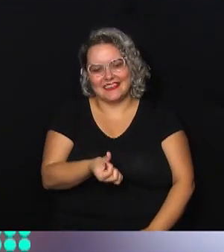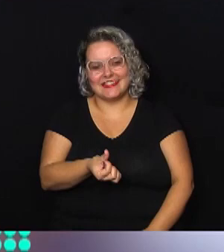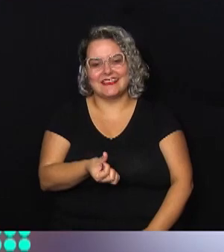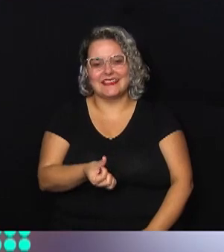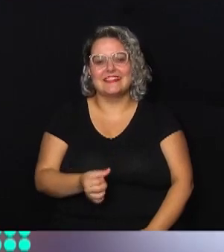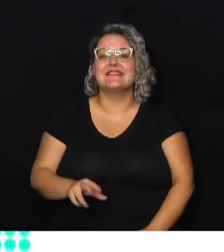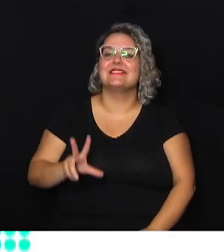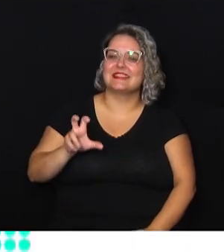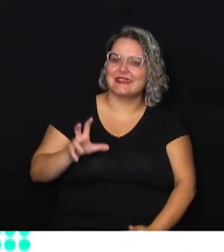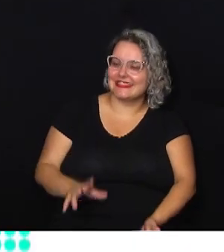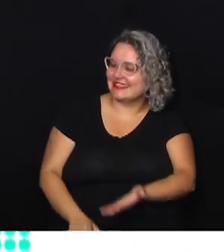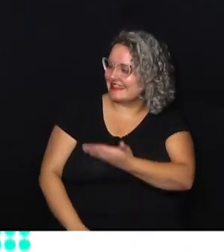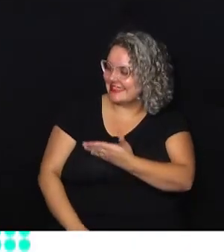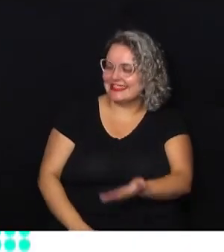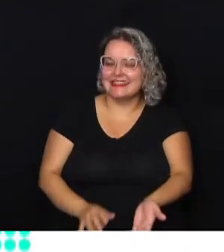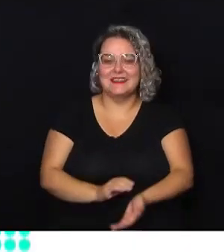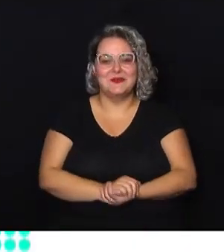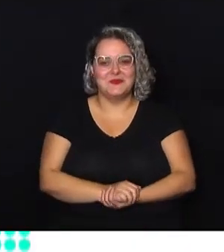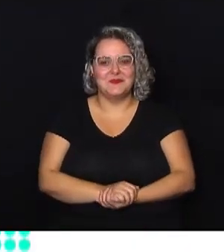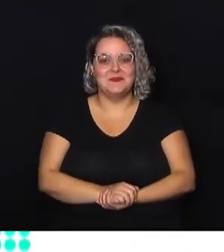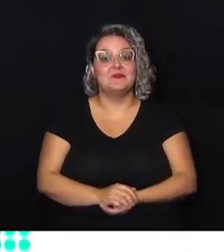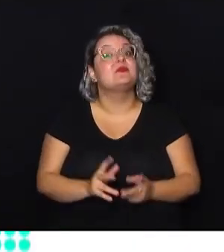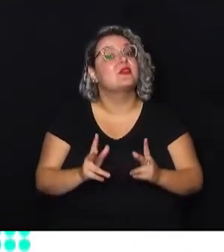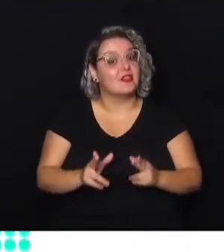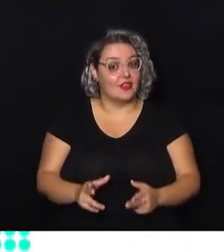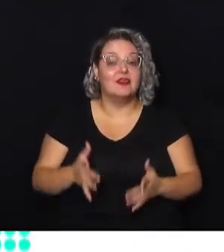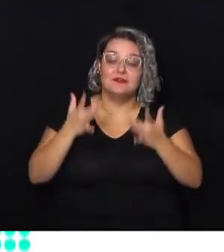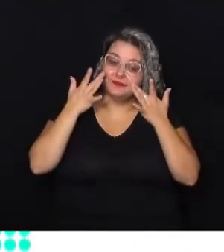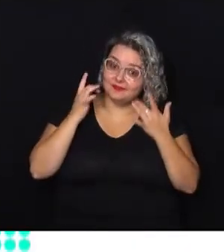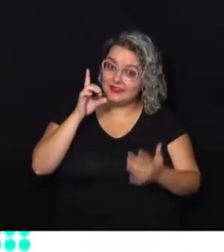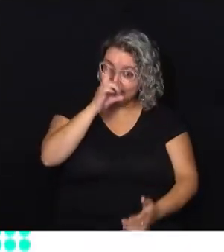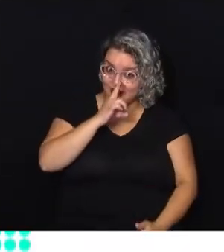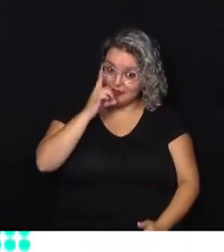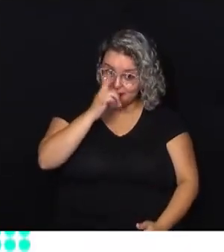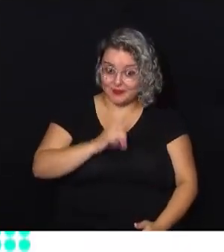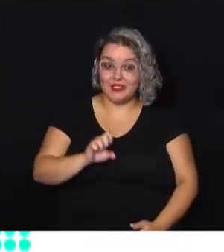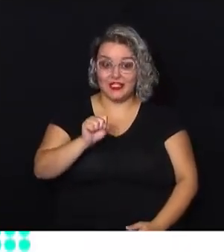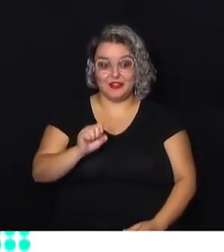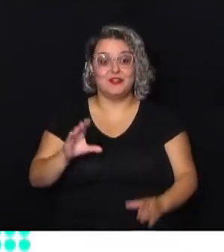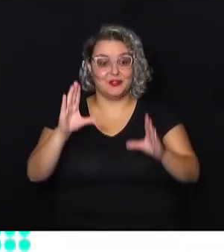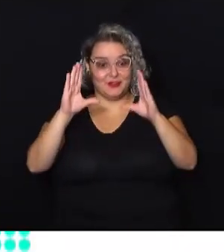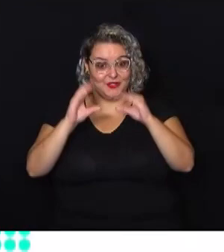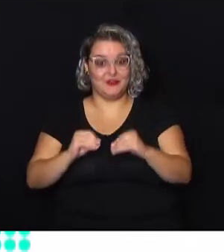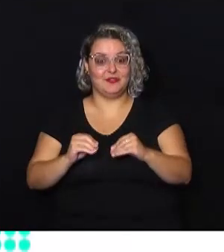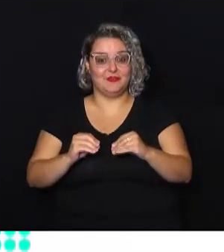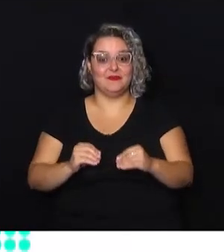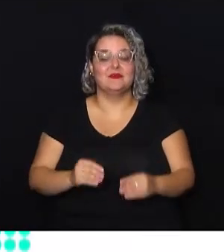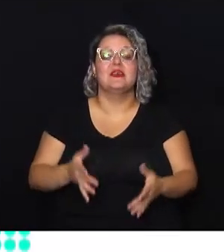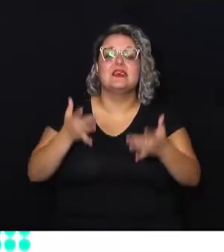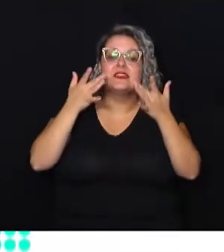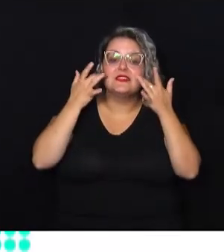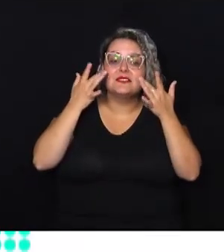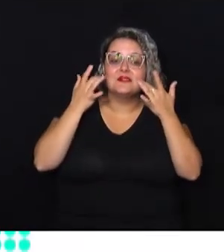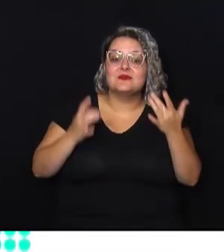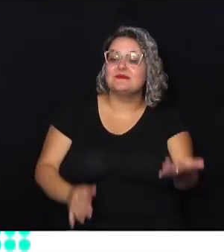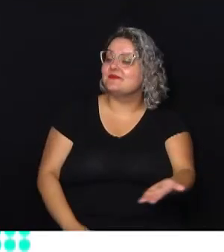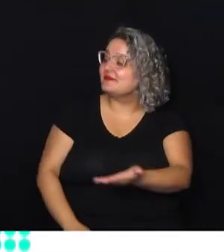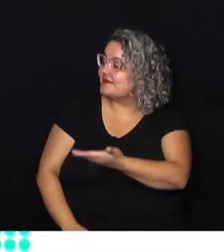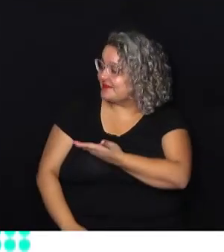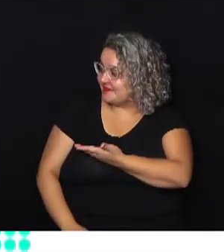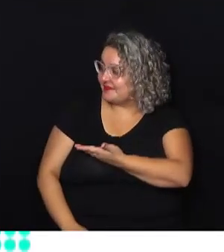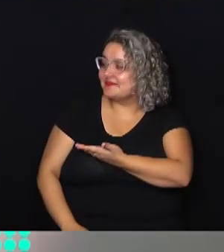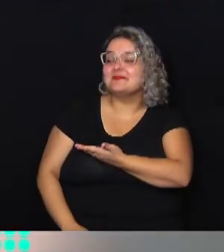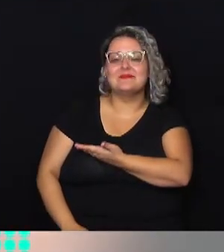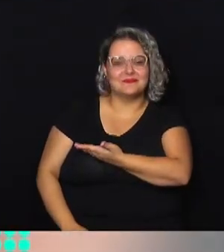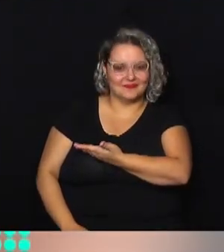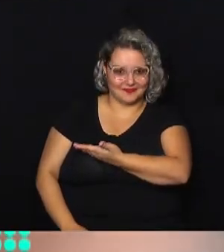Iguatemi Campinas. No mesmo teatro, só que no domingo, às 8 da noite, vai ter a peça Chico Xavier, Mensagens de